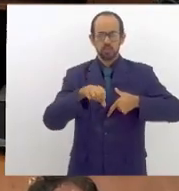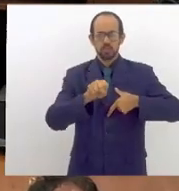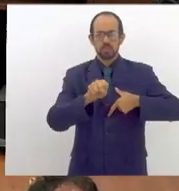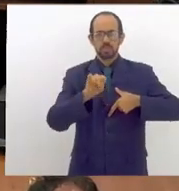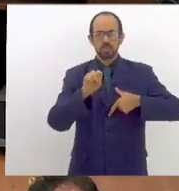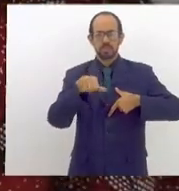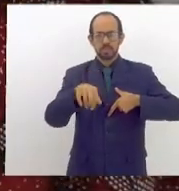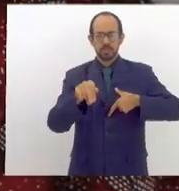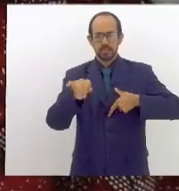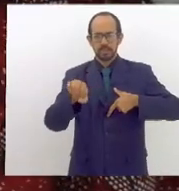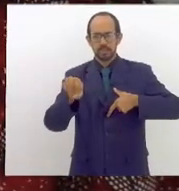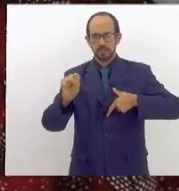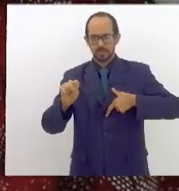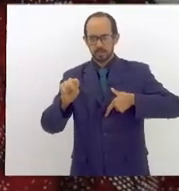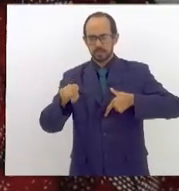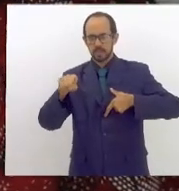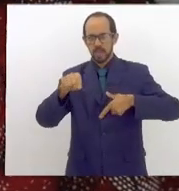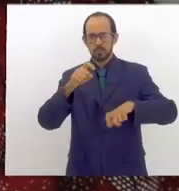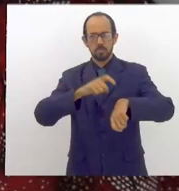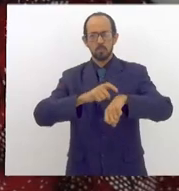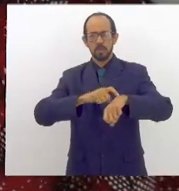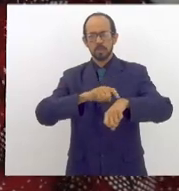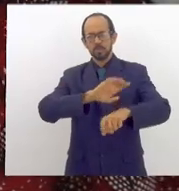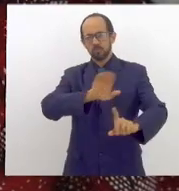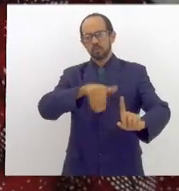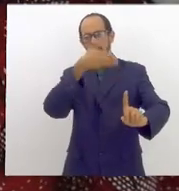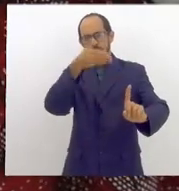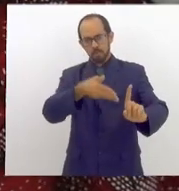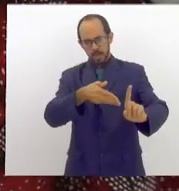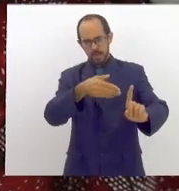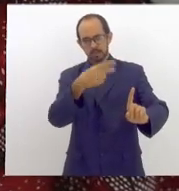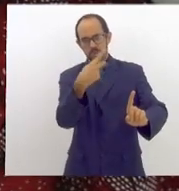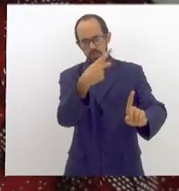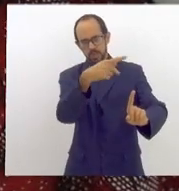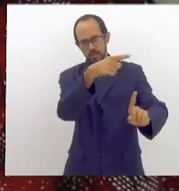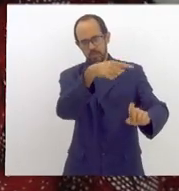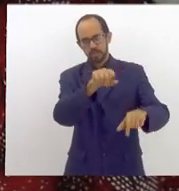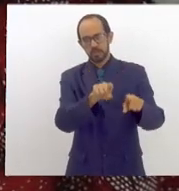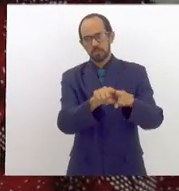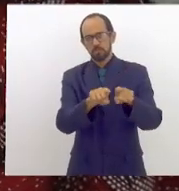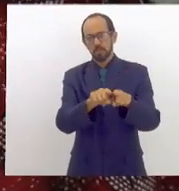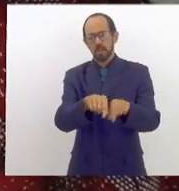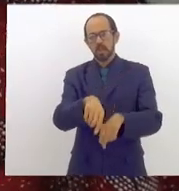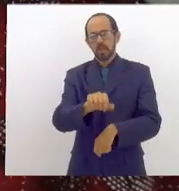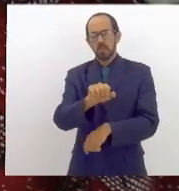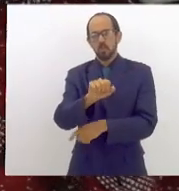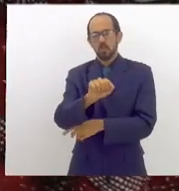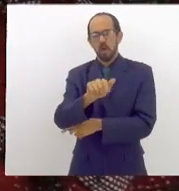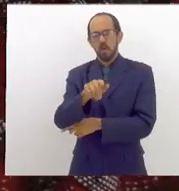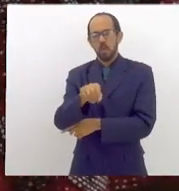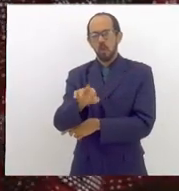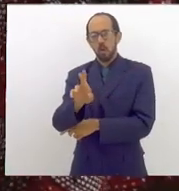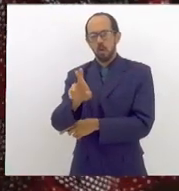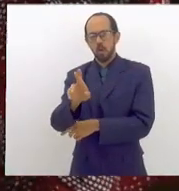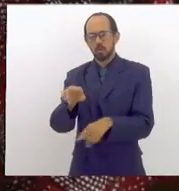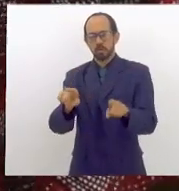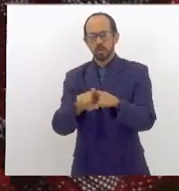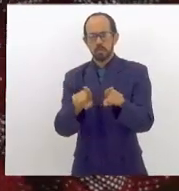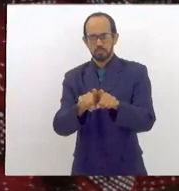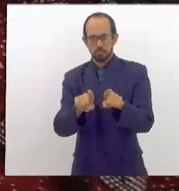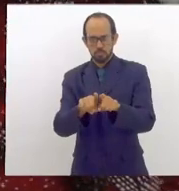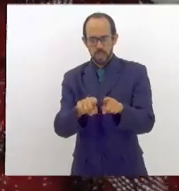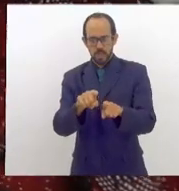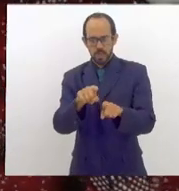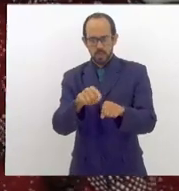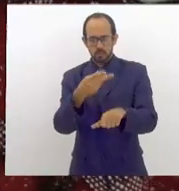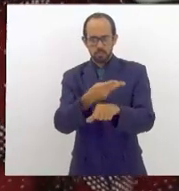o André lembrou bem a gente fazer uma homenagem ao surfista inclusive o alcoóre né ele atualmente o prêmio